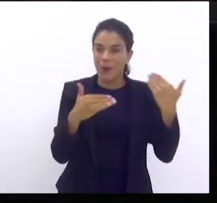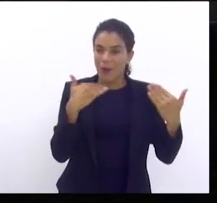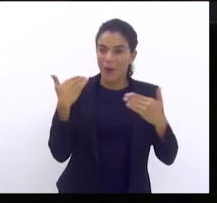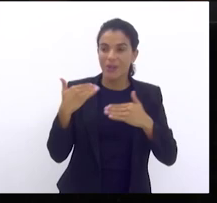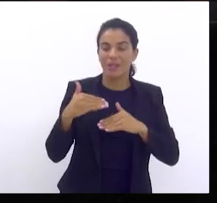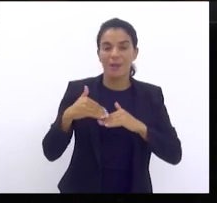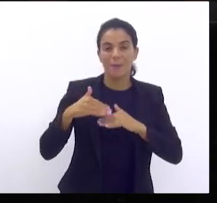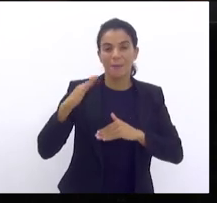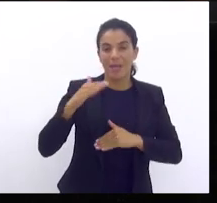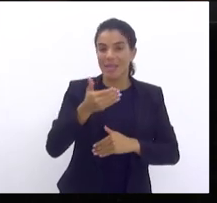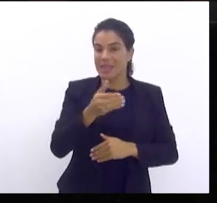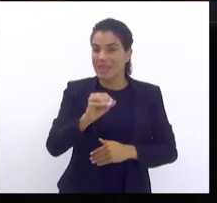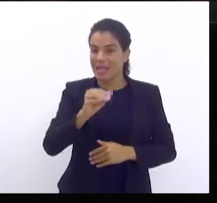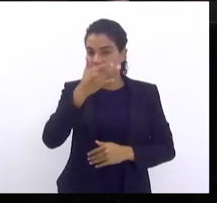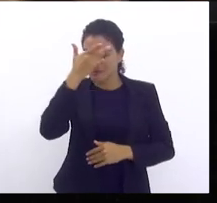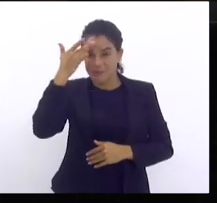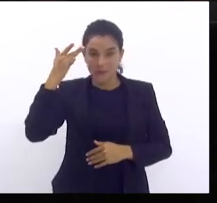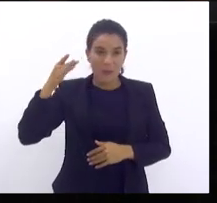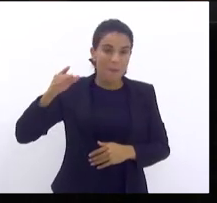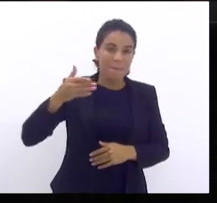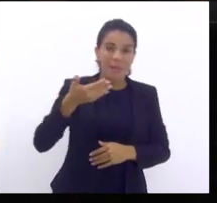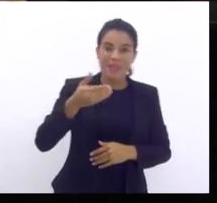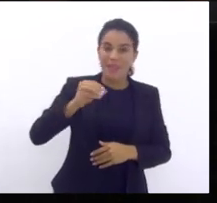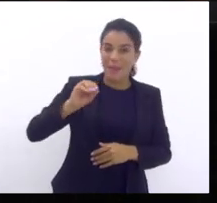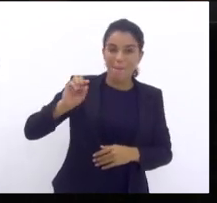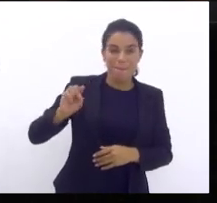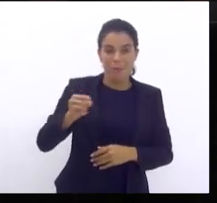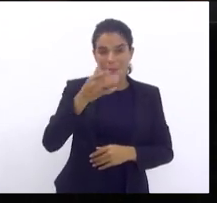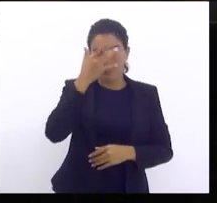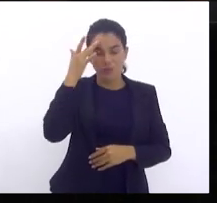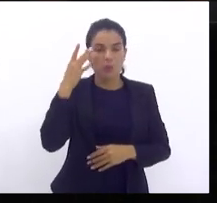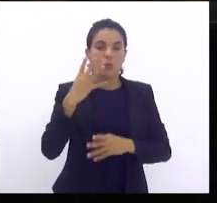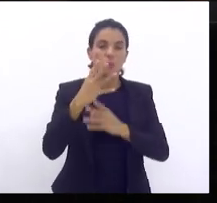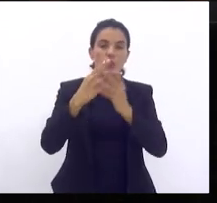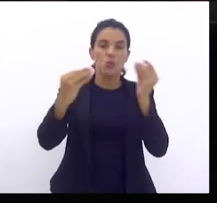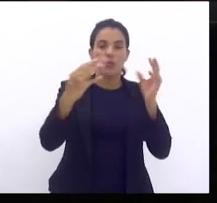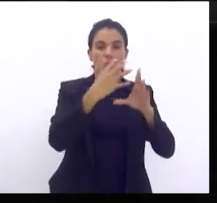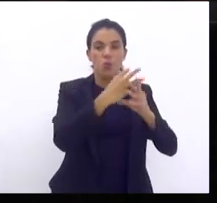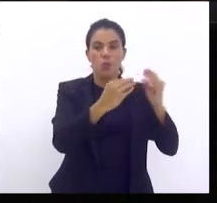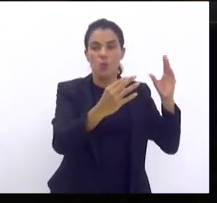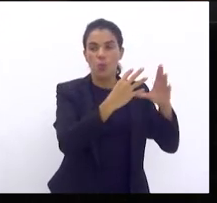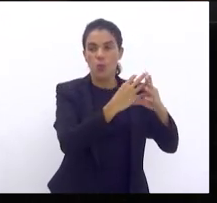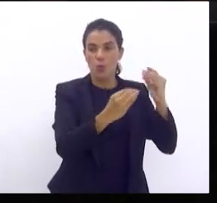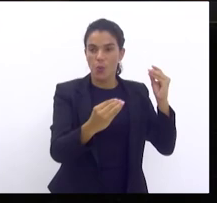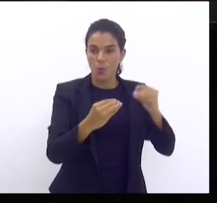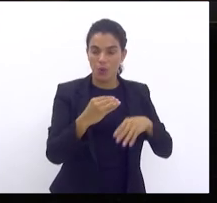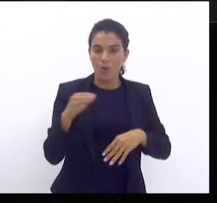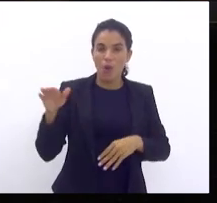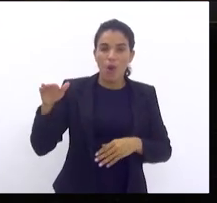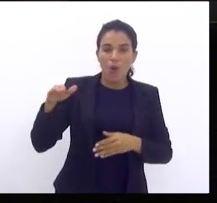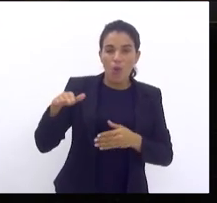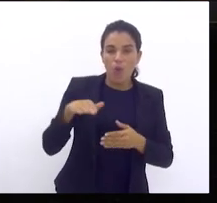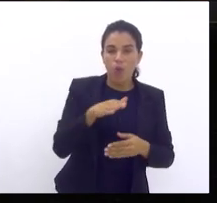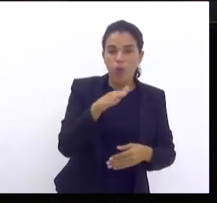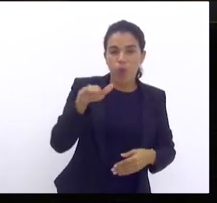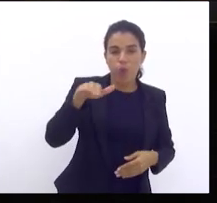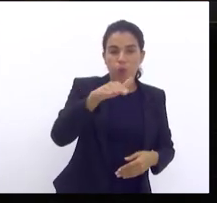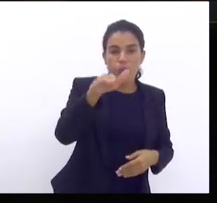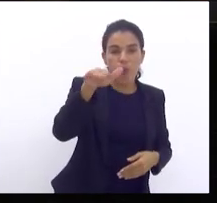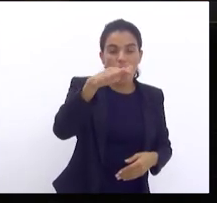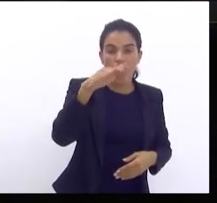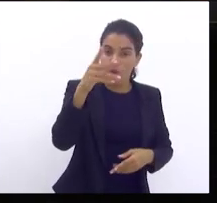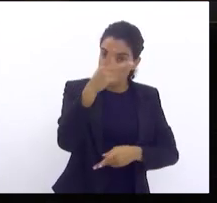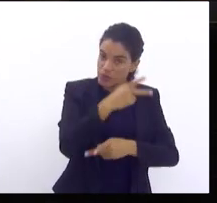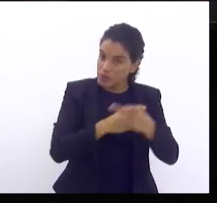10.000 desaparecidos foram levados morb foram parar lá no no mar mediterrâneo um